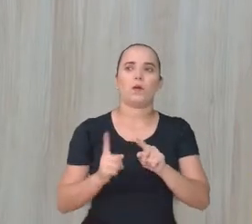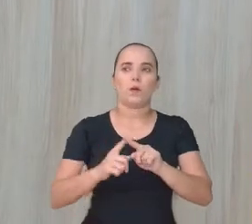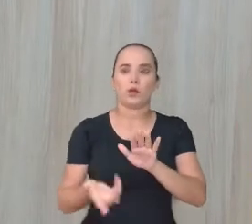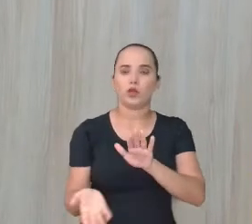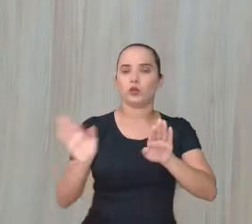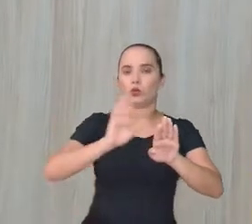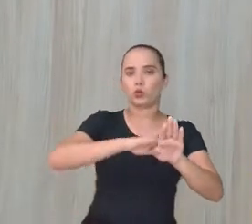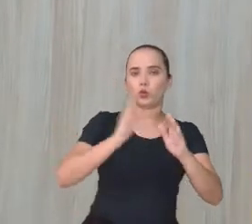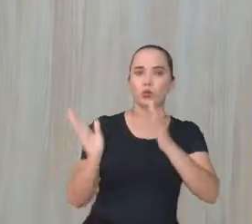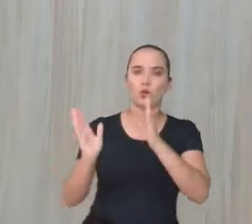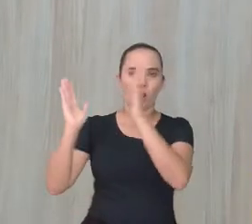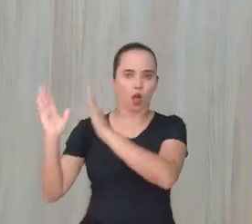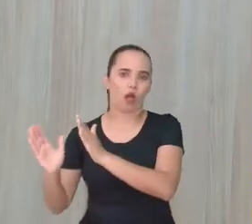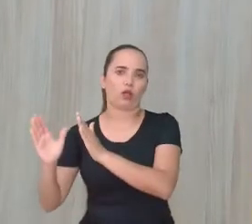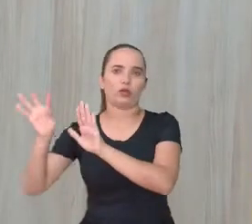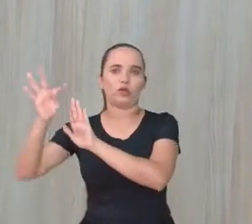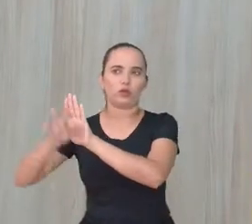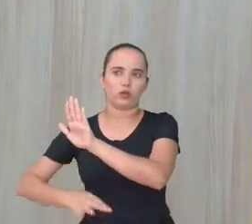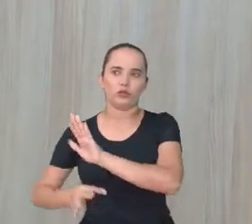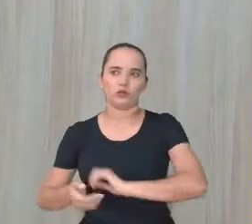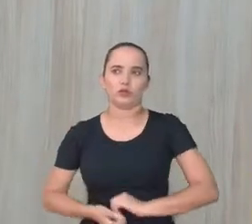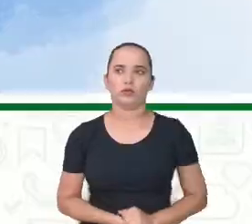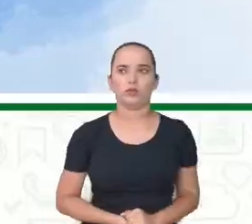texto escrito. Vejam.